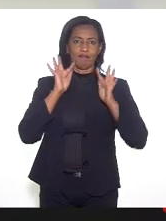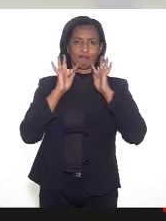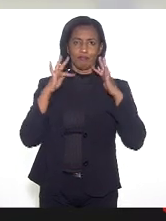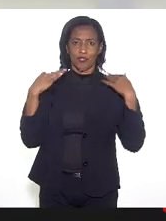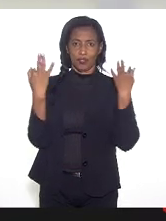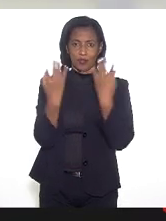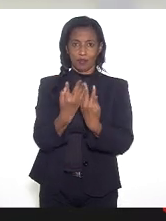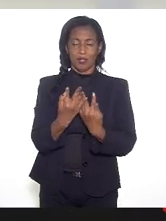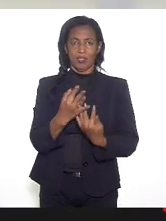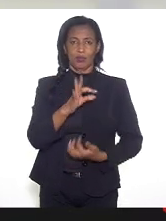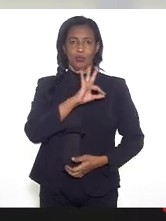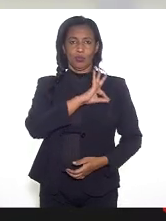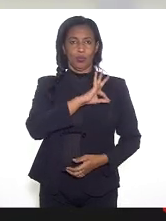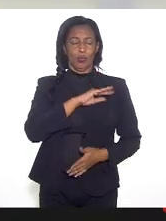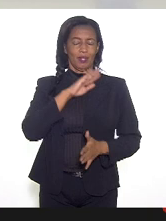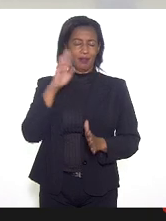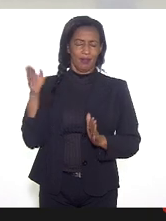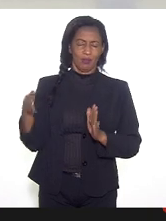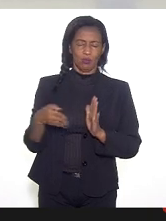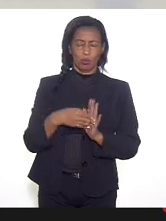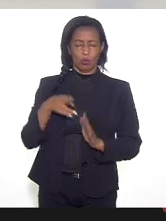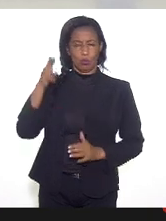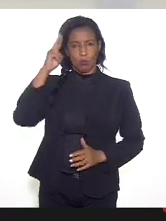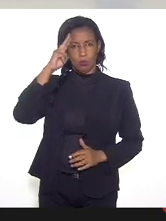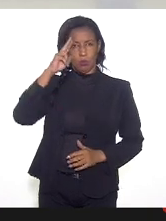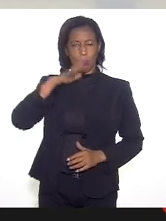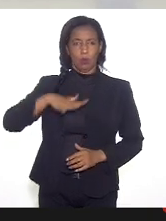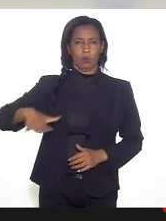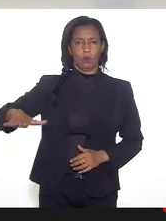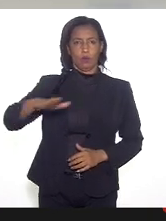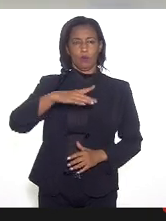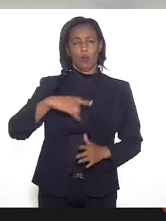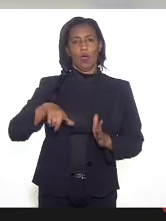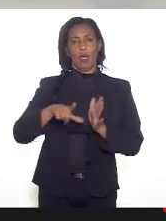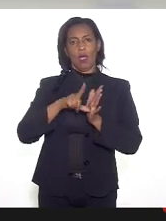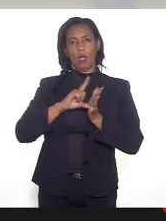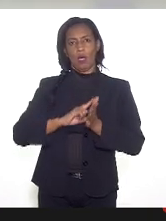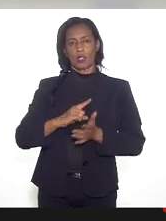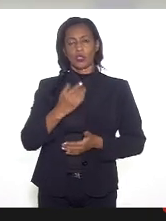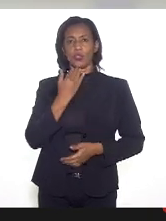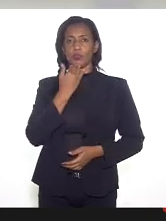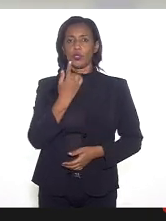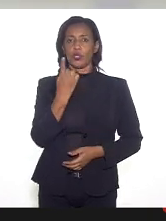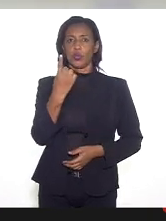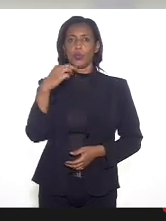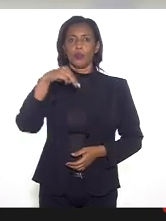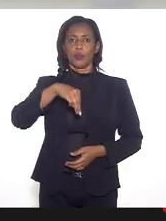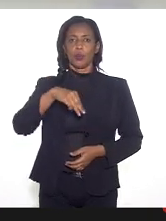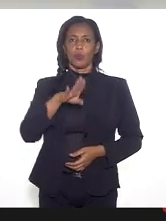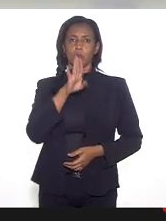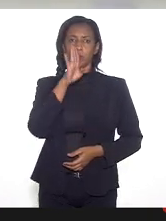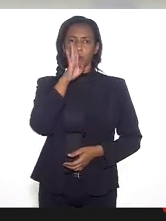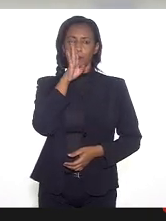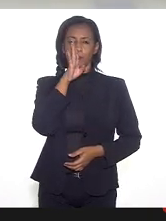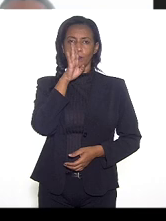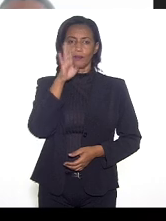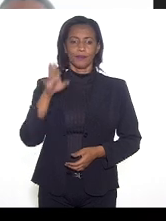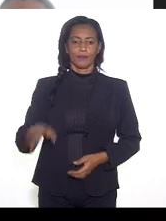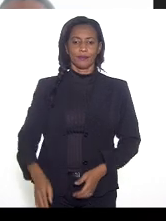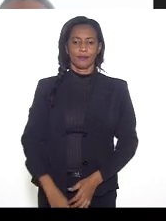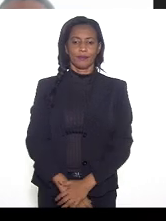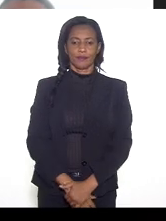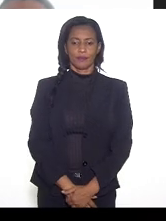dos policiais e a toda a corporação. Então, antes do encerramento, pedir um minuto de silêncio em homenagem aos nossos policiais